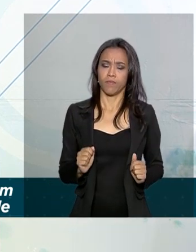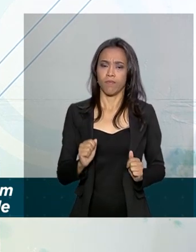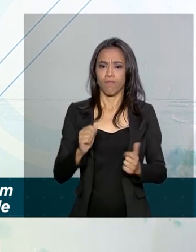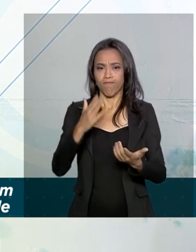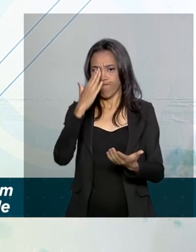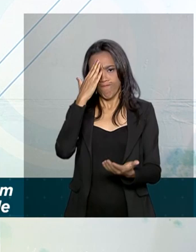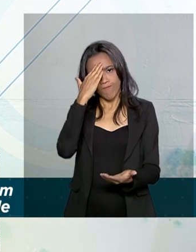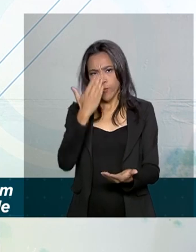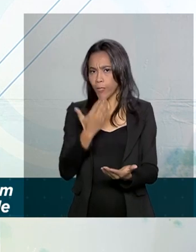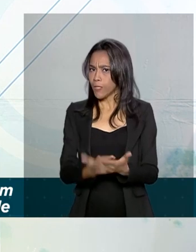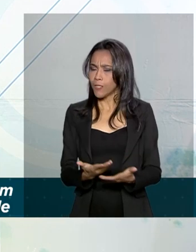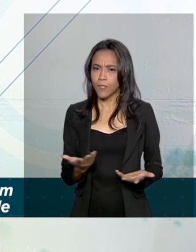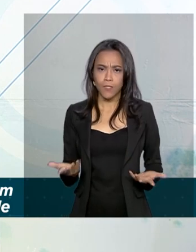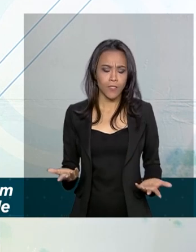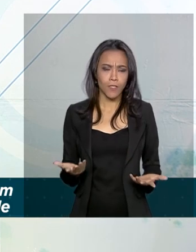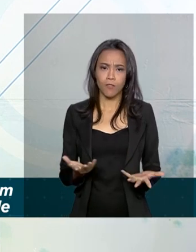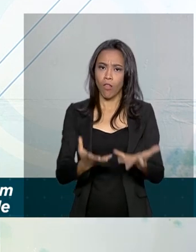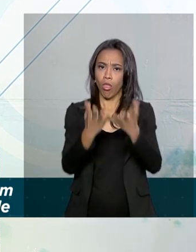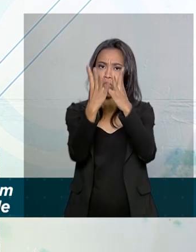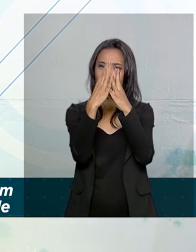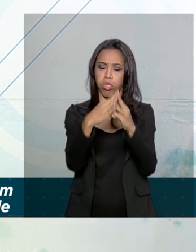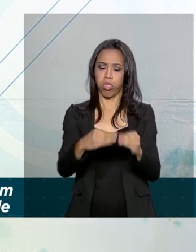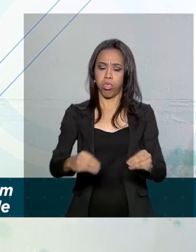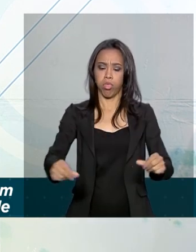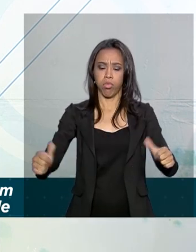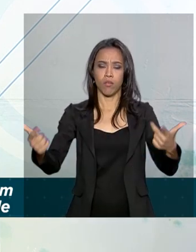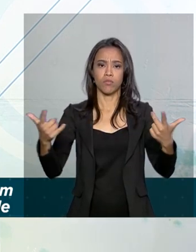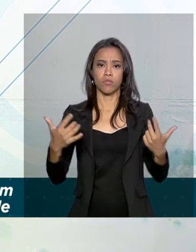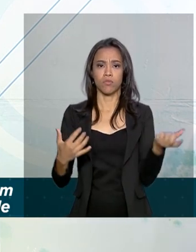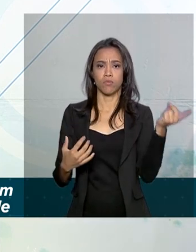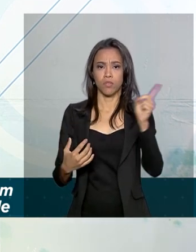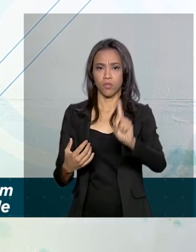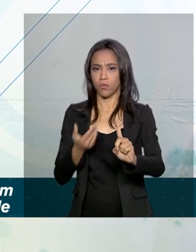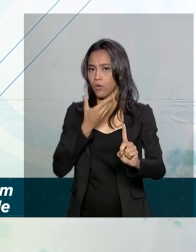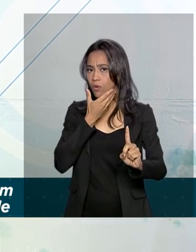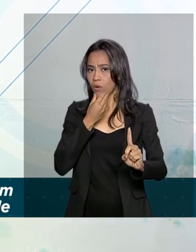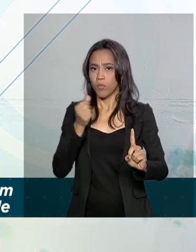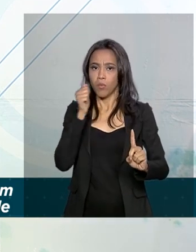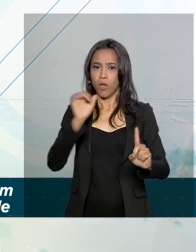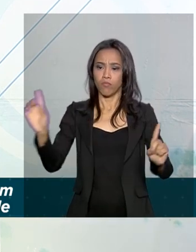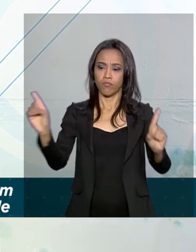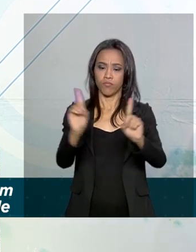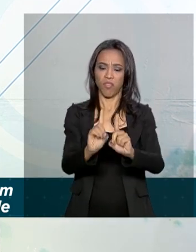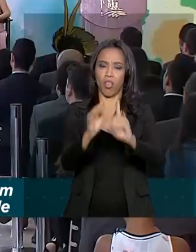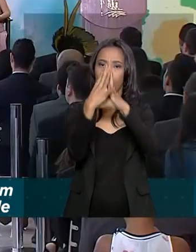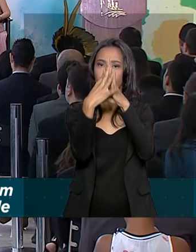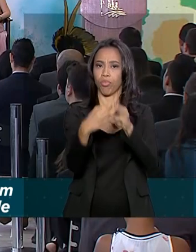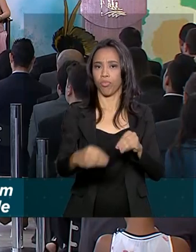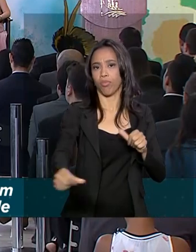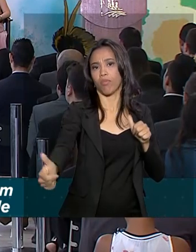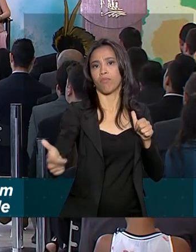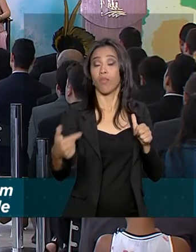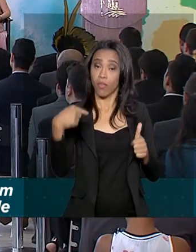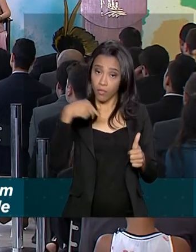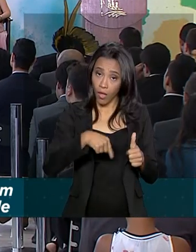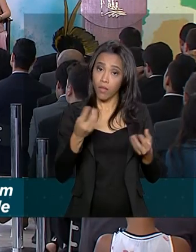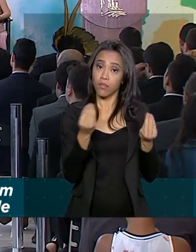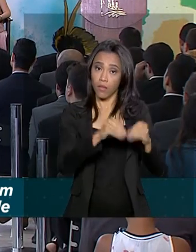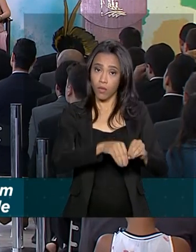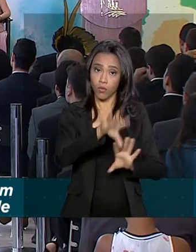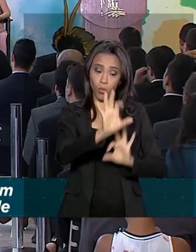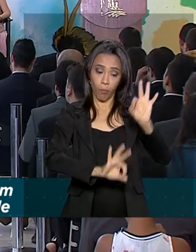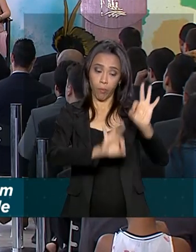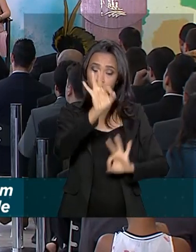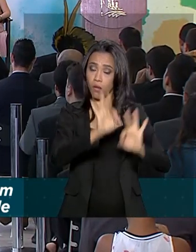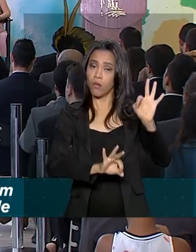desacreditando, desconstruindo a heteronormatividade, como está no Plano Nacional de Promoção